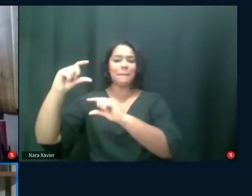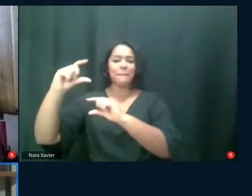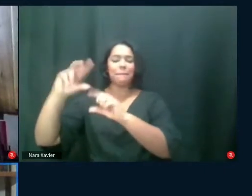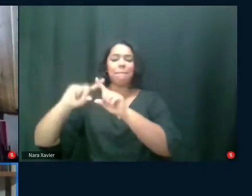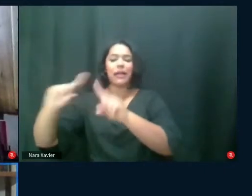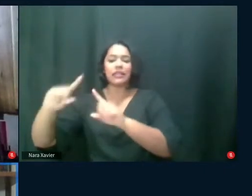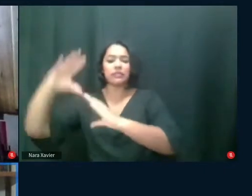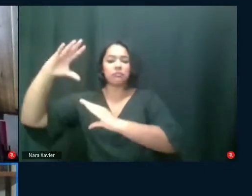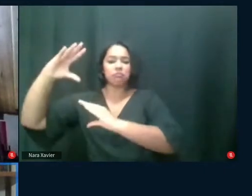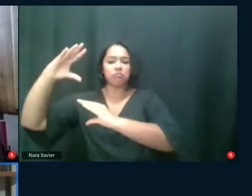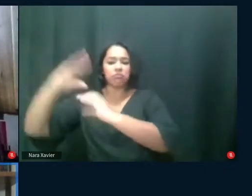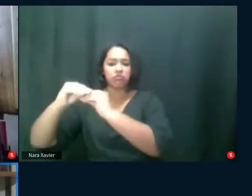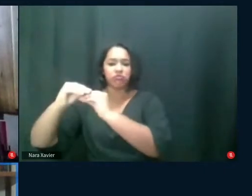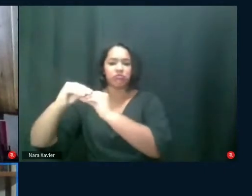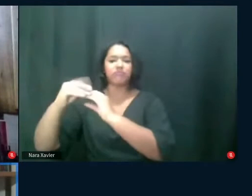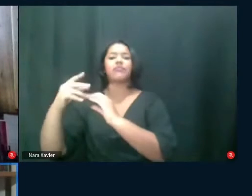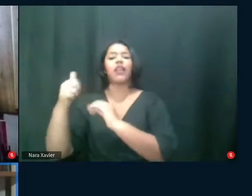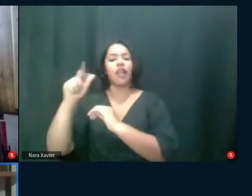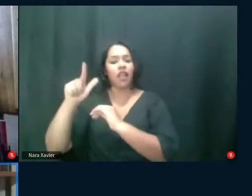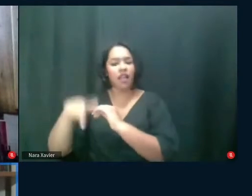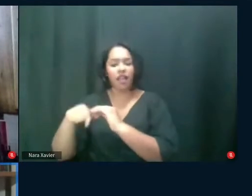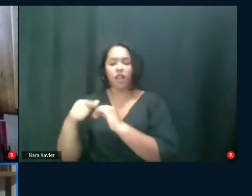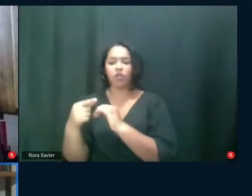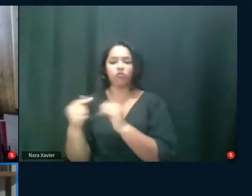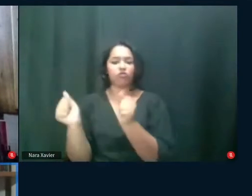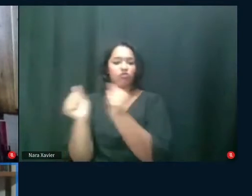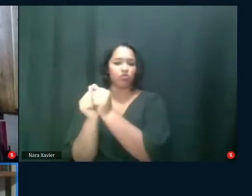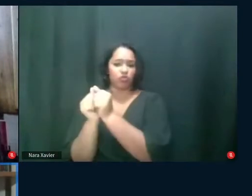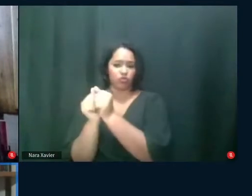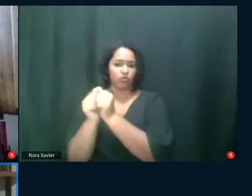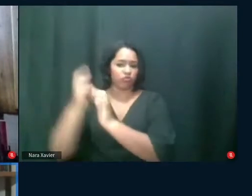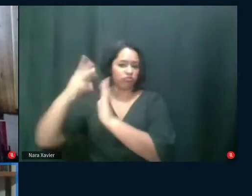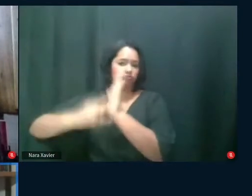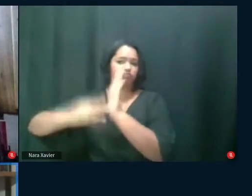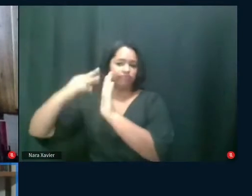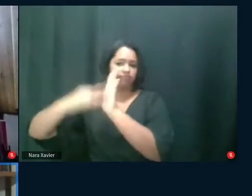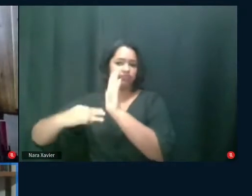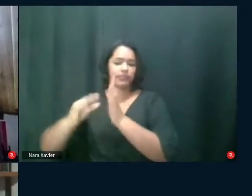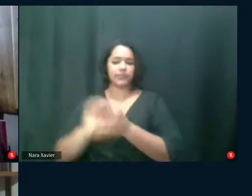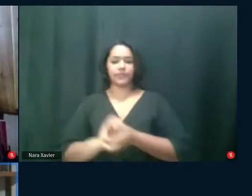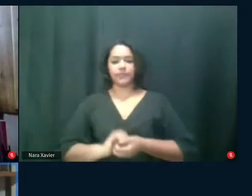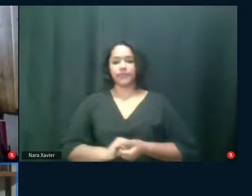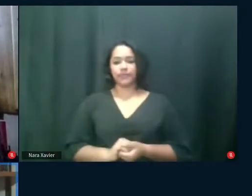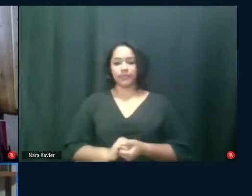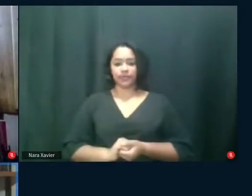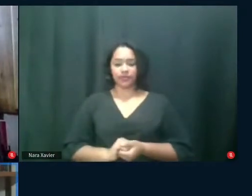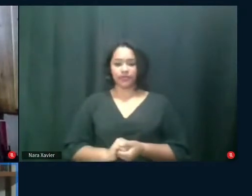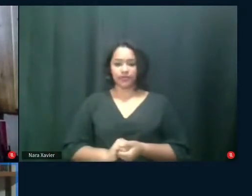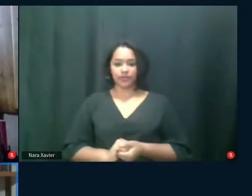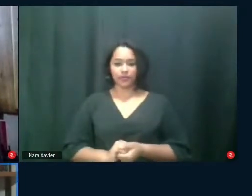só, voltada para a questão da delimitação metodológica. Né?